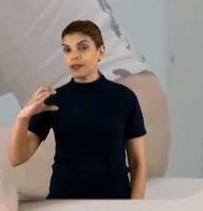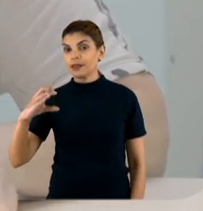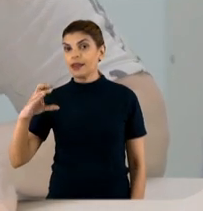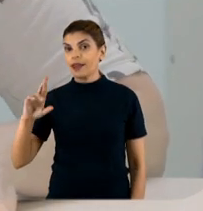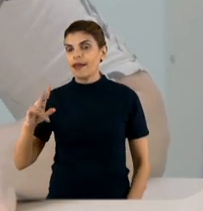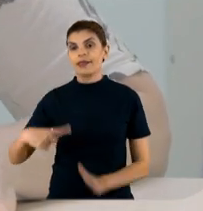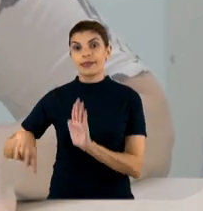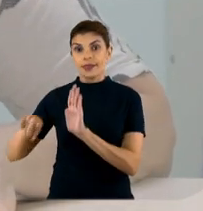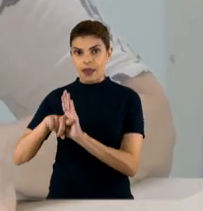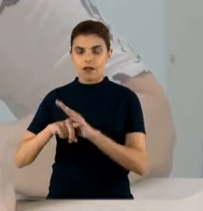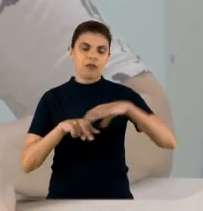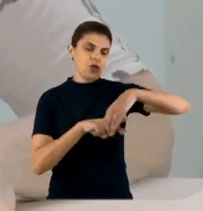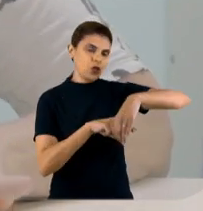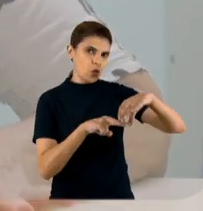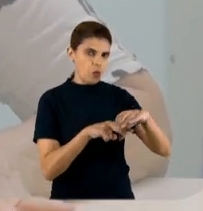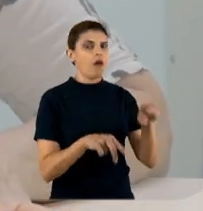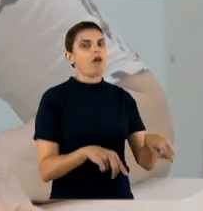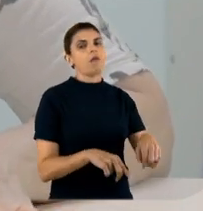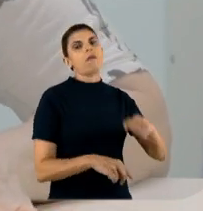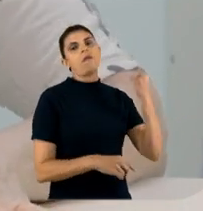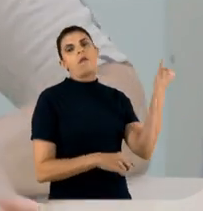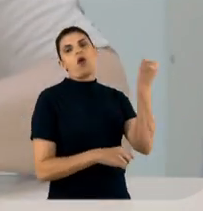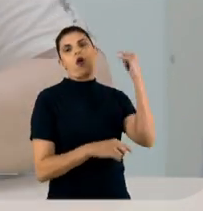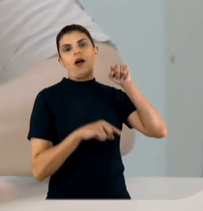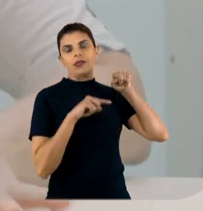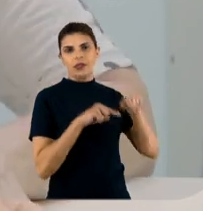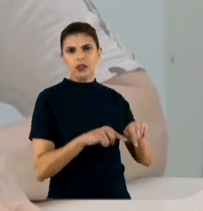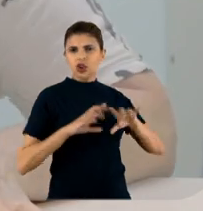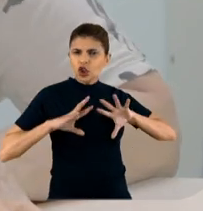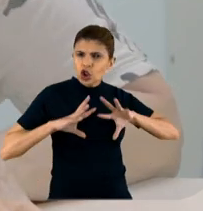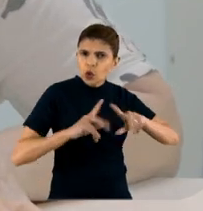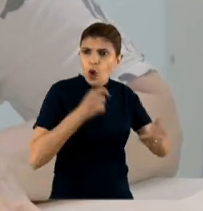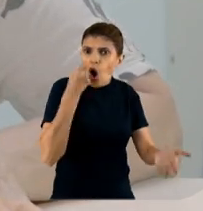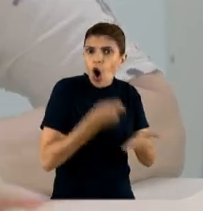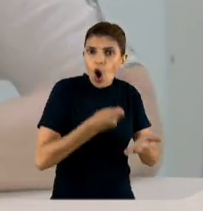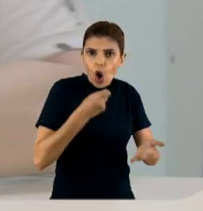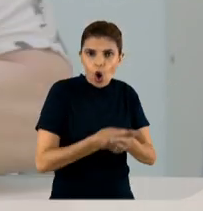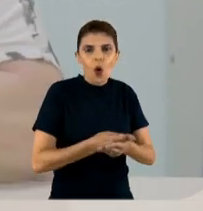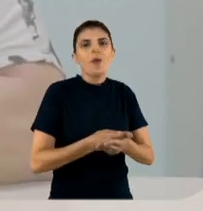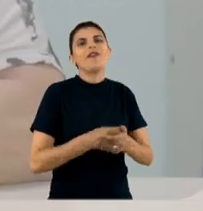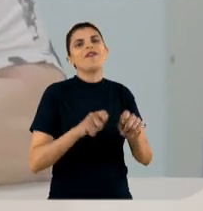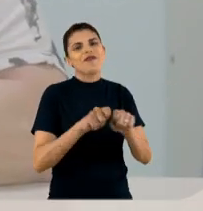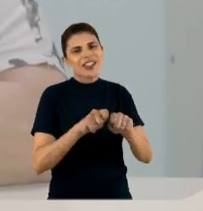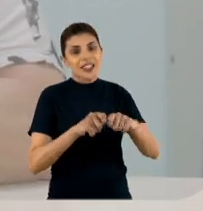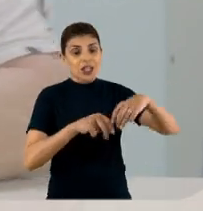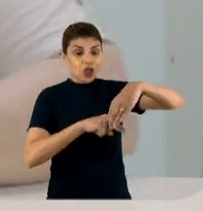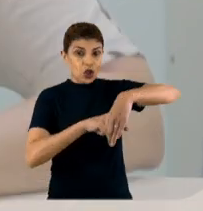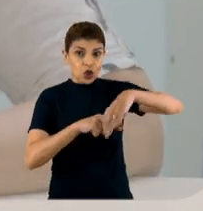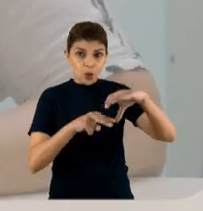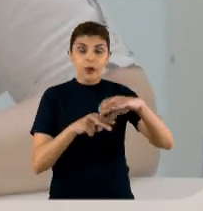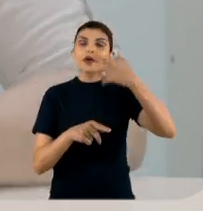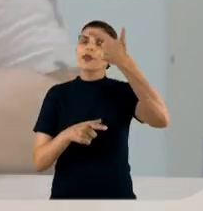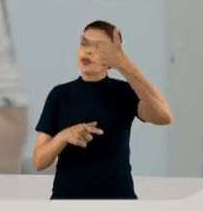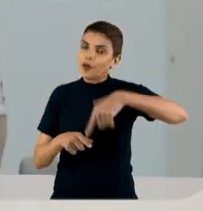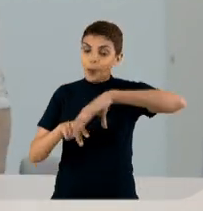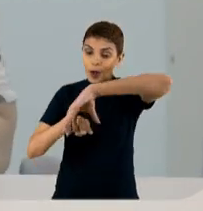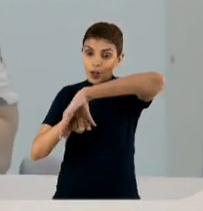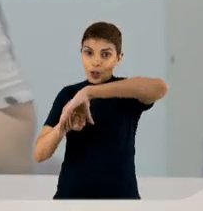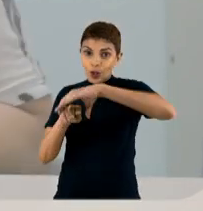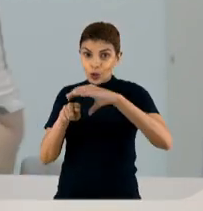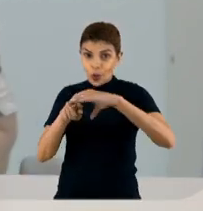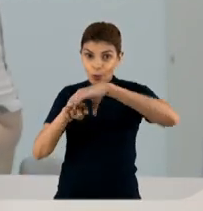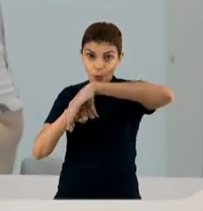fazer uma tomografia pode ser útil nesse mas não que todo mundo tenha que tomograf porque novamente a tomografia